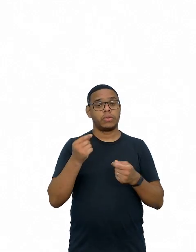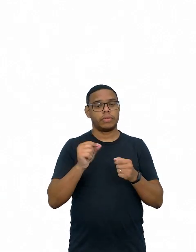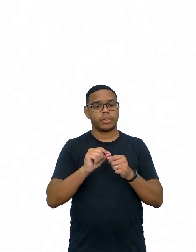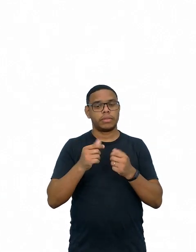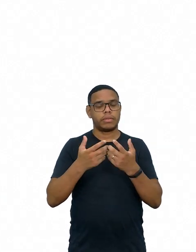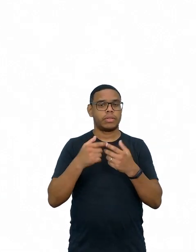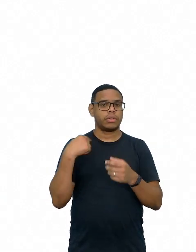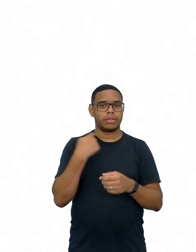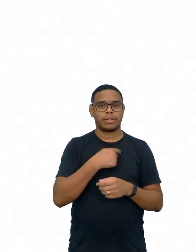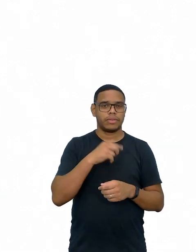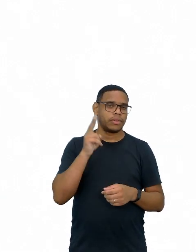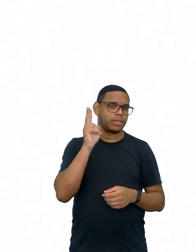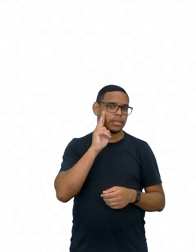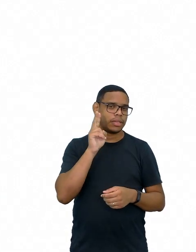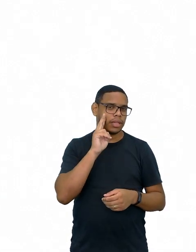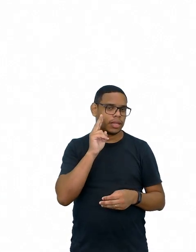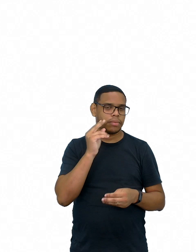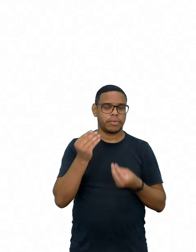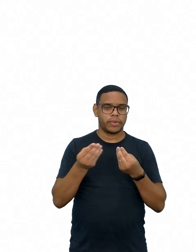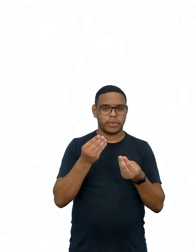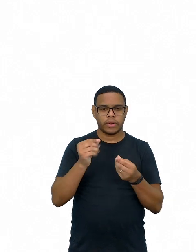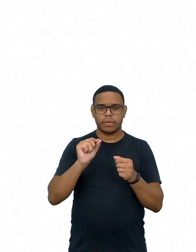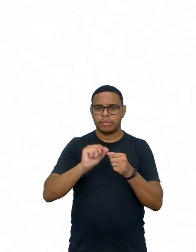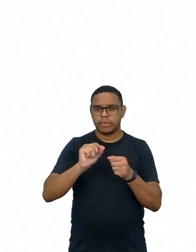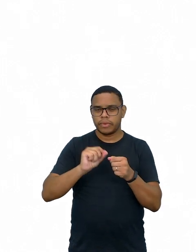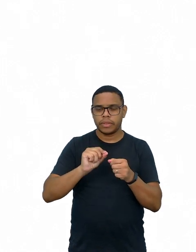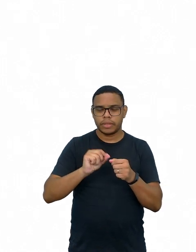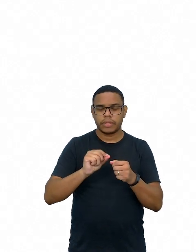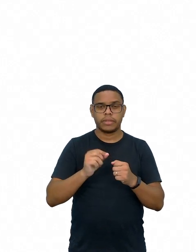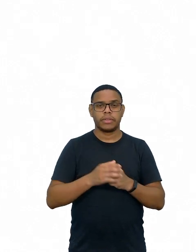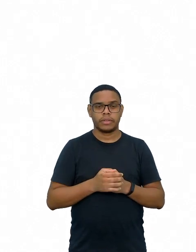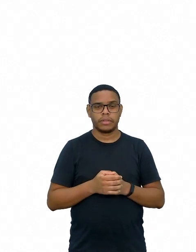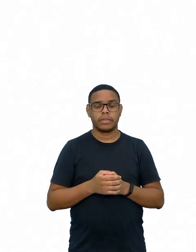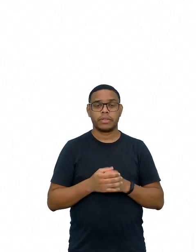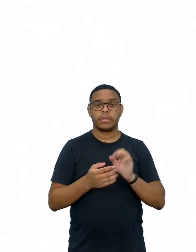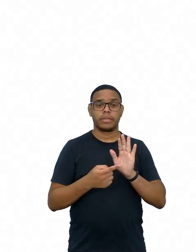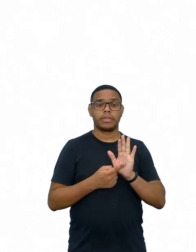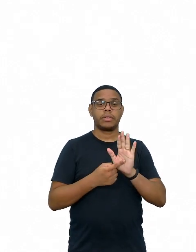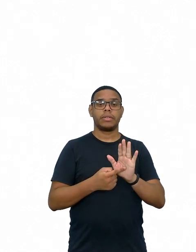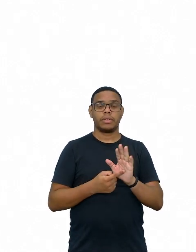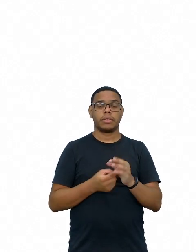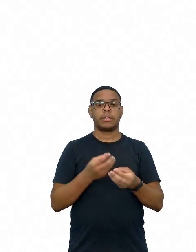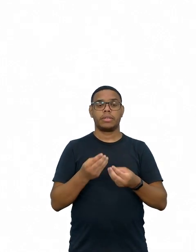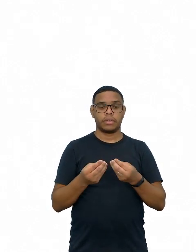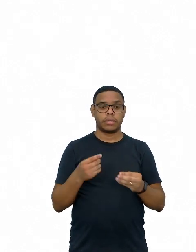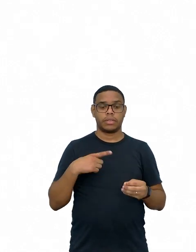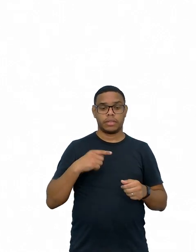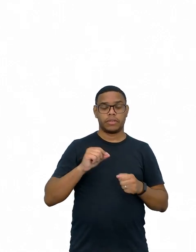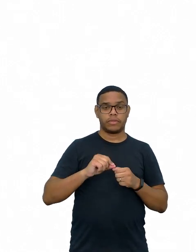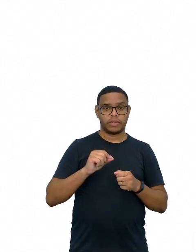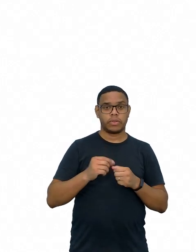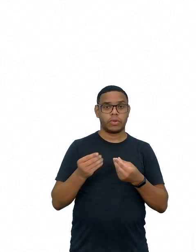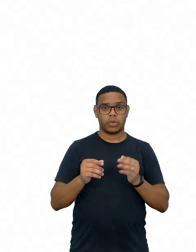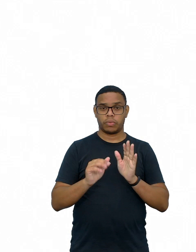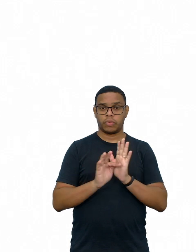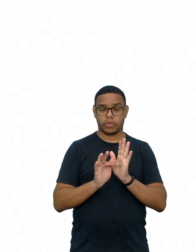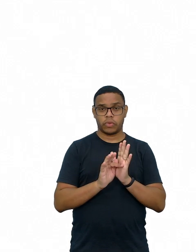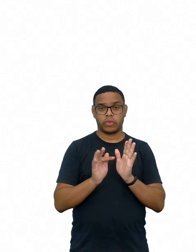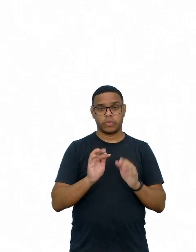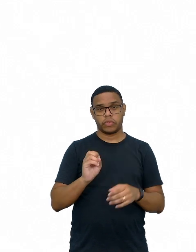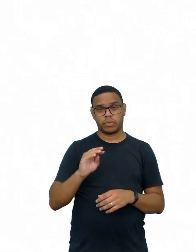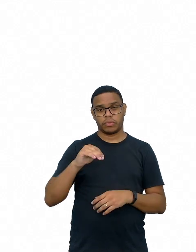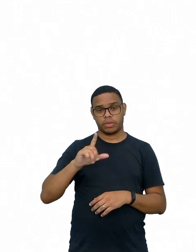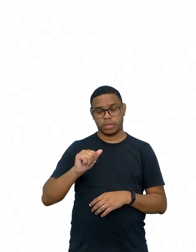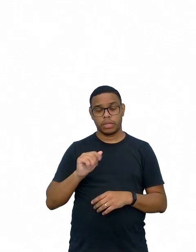relembra pontos de geometria e mostra para eles de onde vêm as fórmulas. Mas aí,